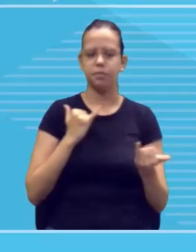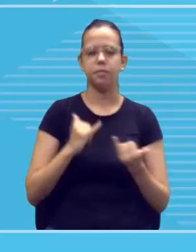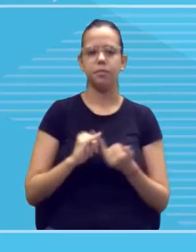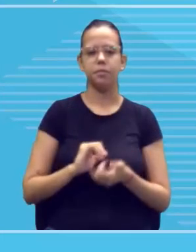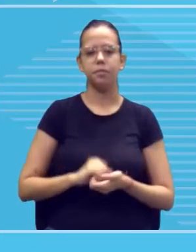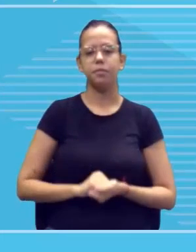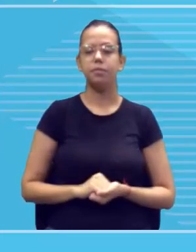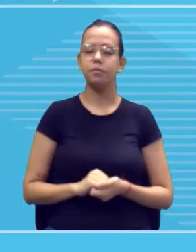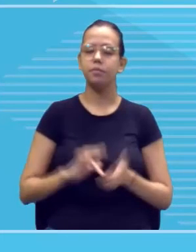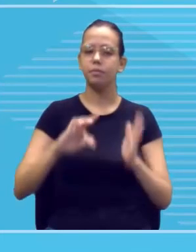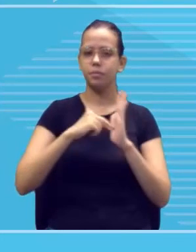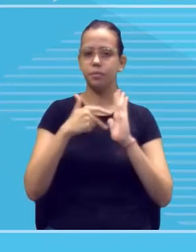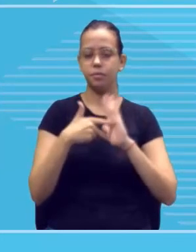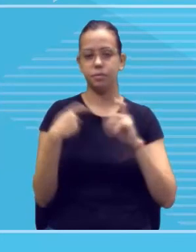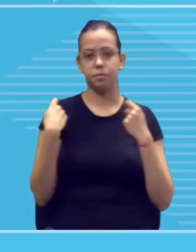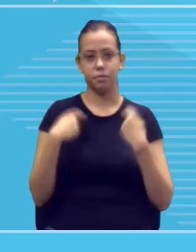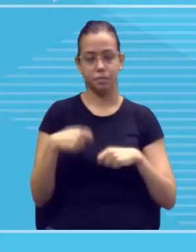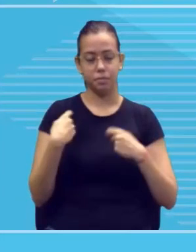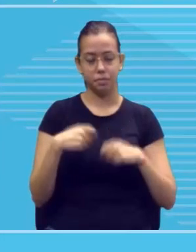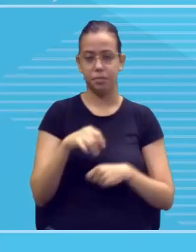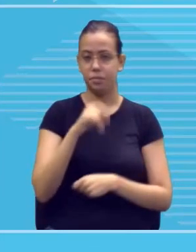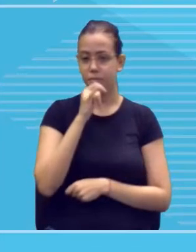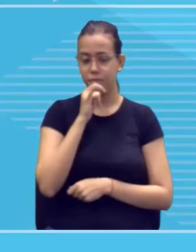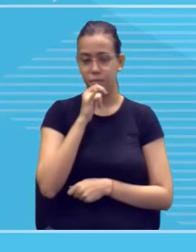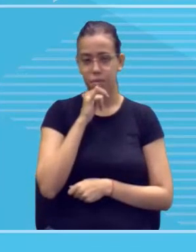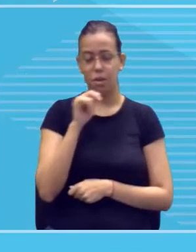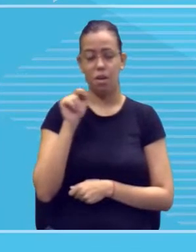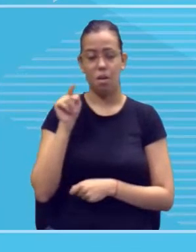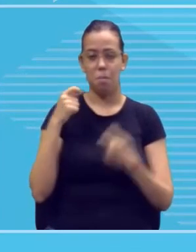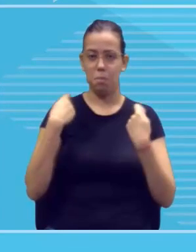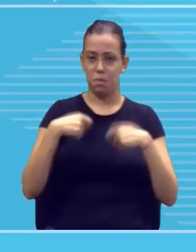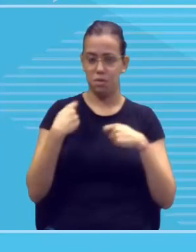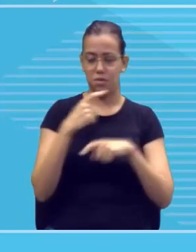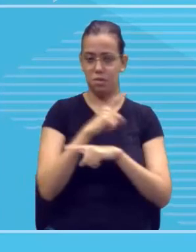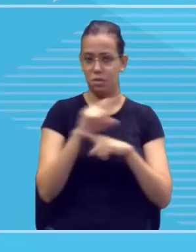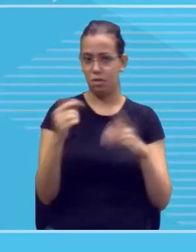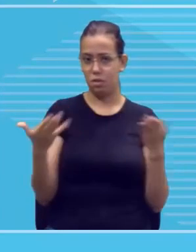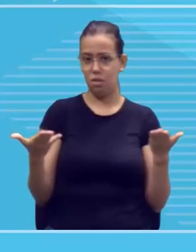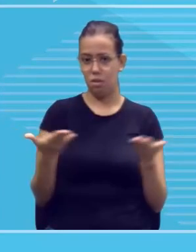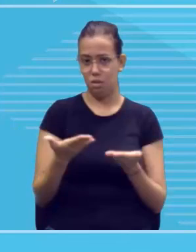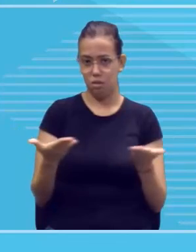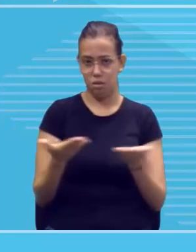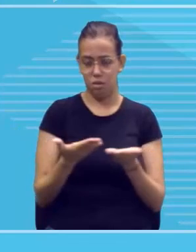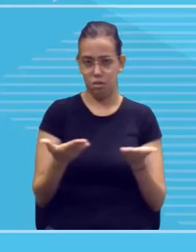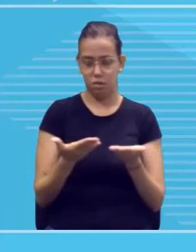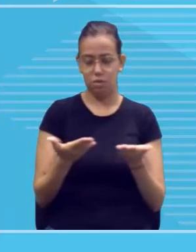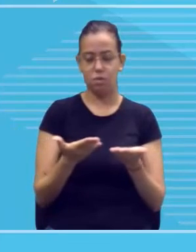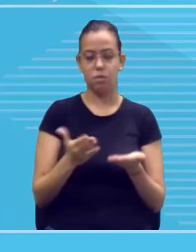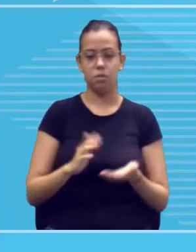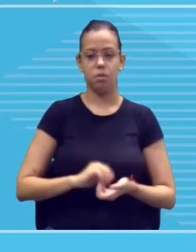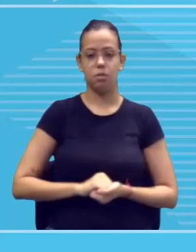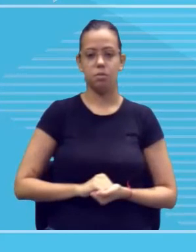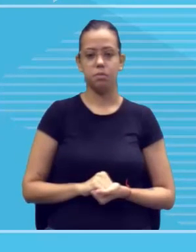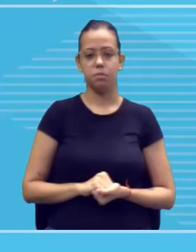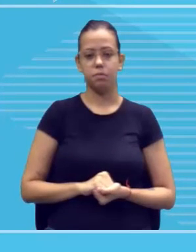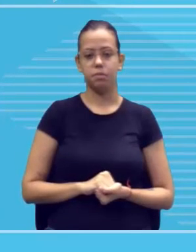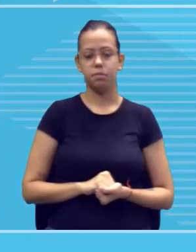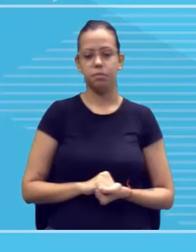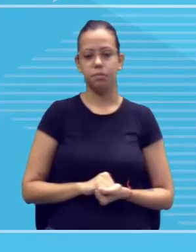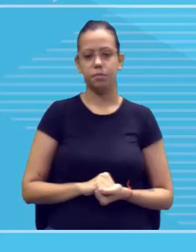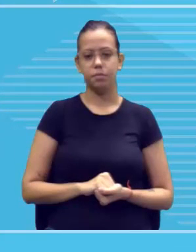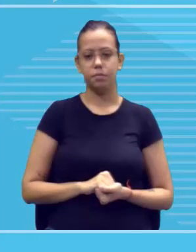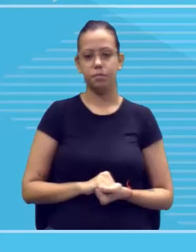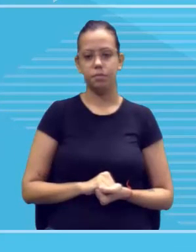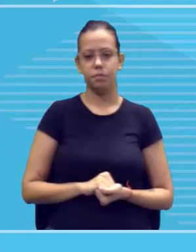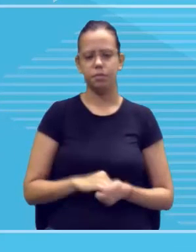nessa cidade ela precisa ir embora agora das tirraft Girl É isso